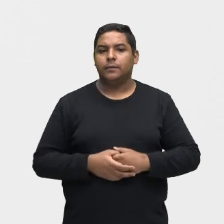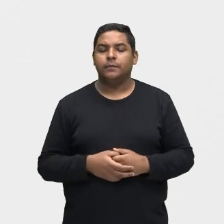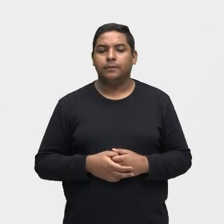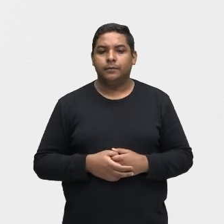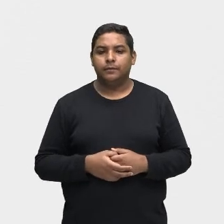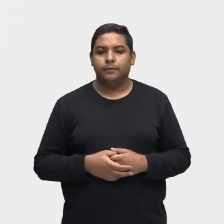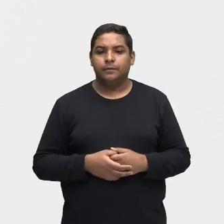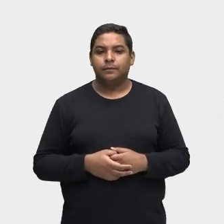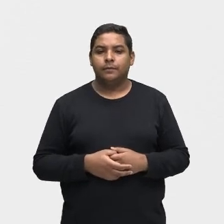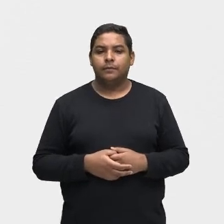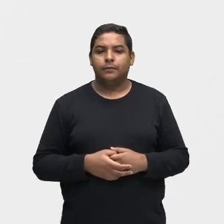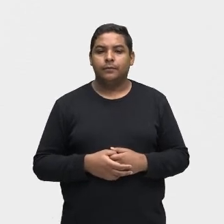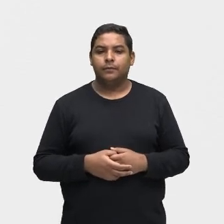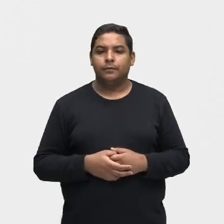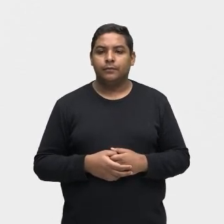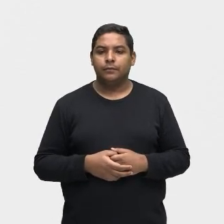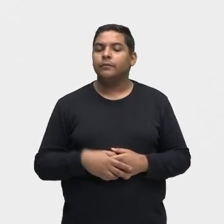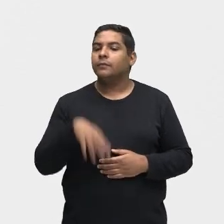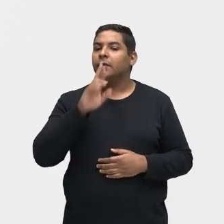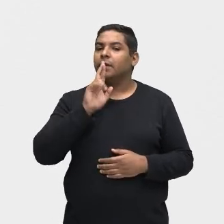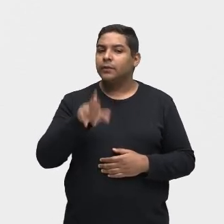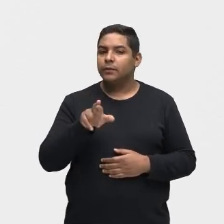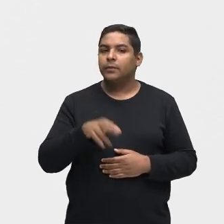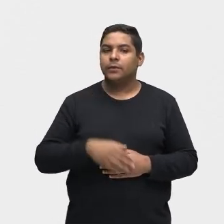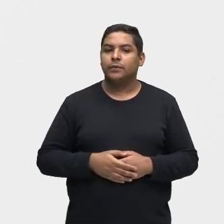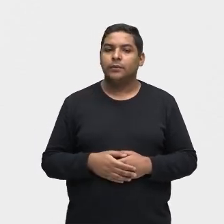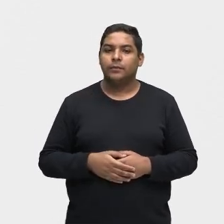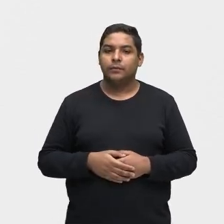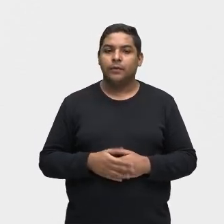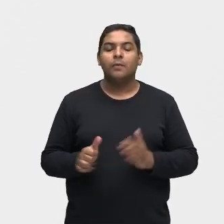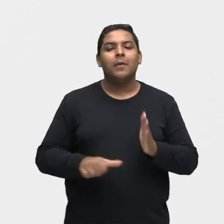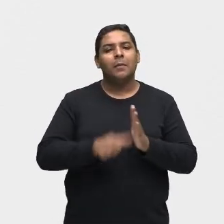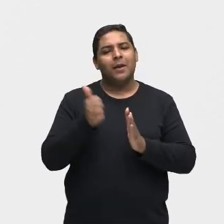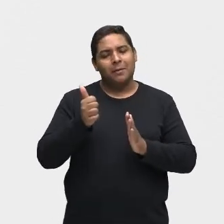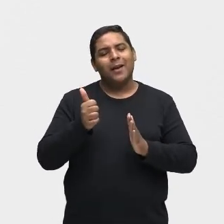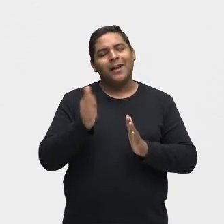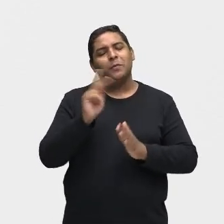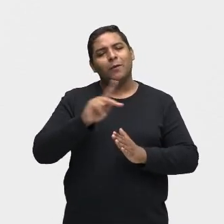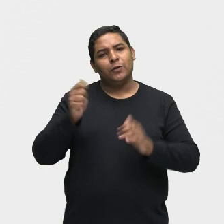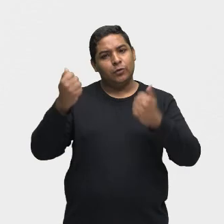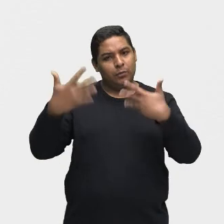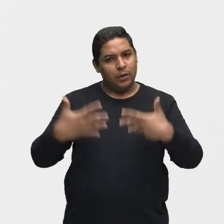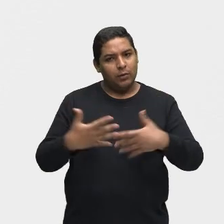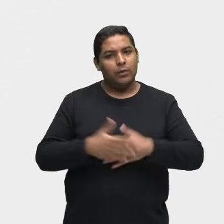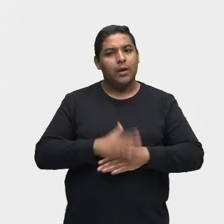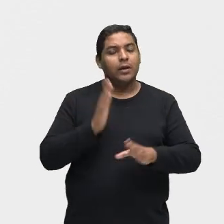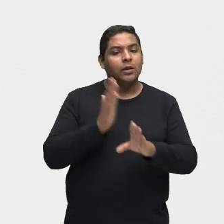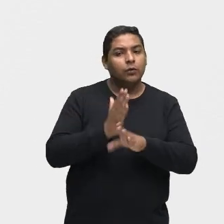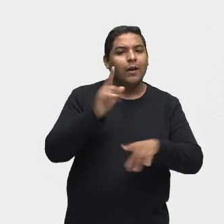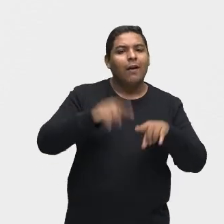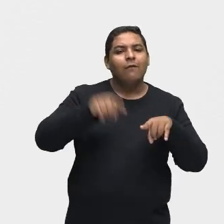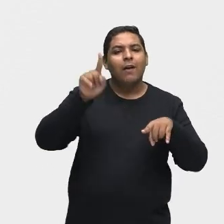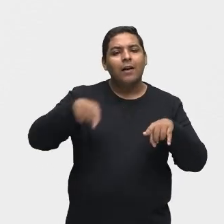que é que diz o nosso comentário? Está aí a resposta. Nosso comentário, primeiramente, como o professor Demi falou, identificar as variáveis do